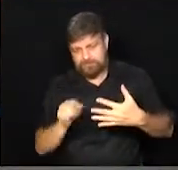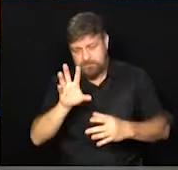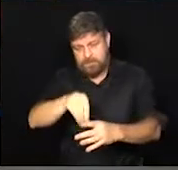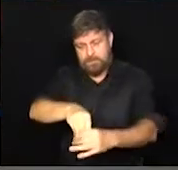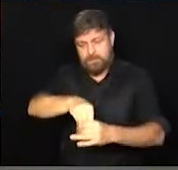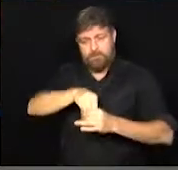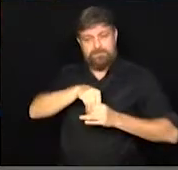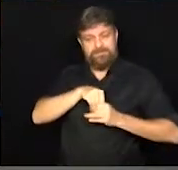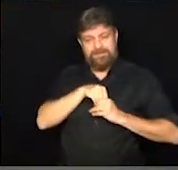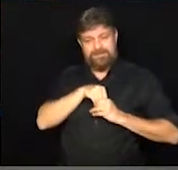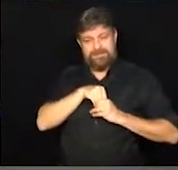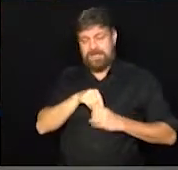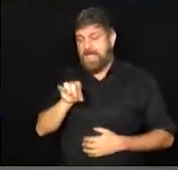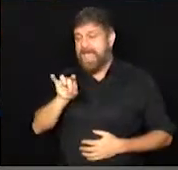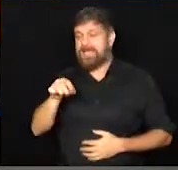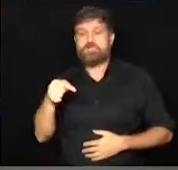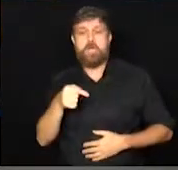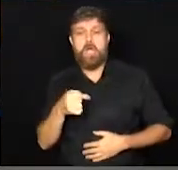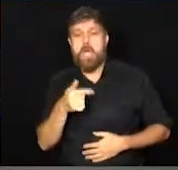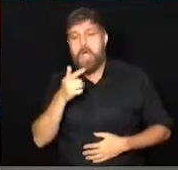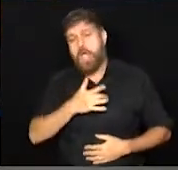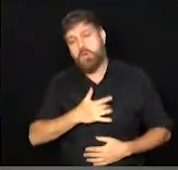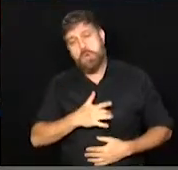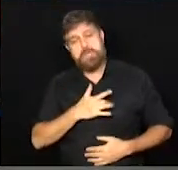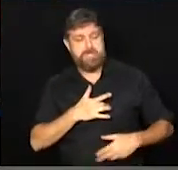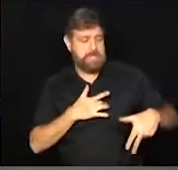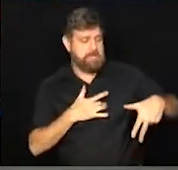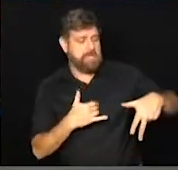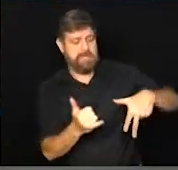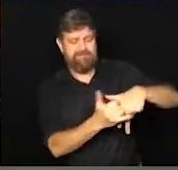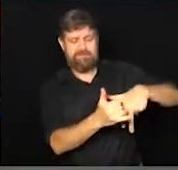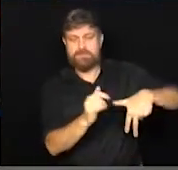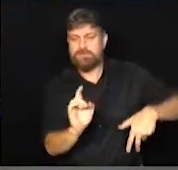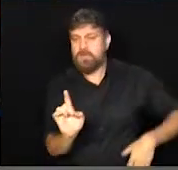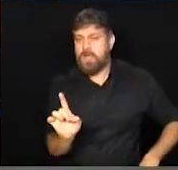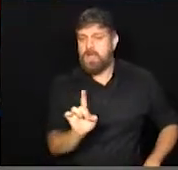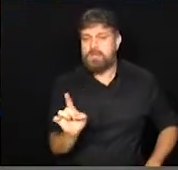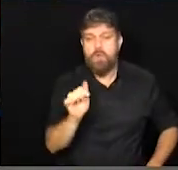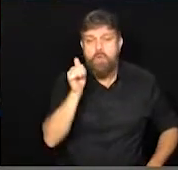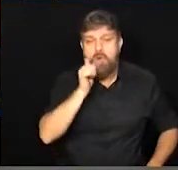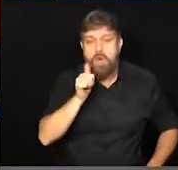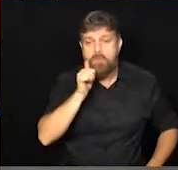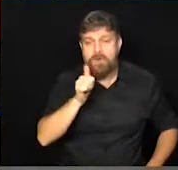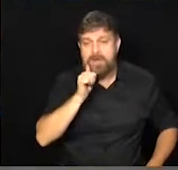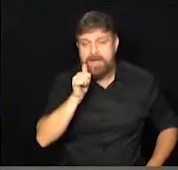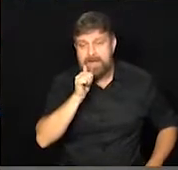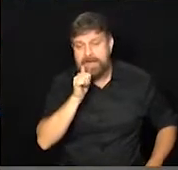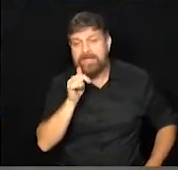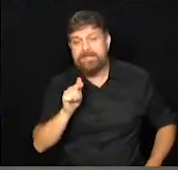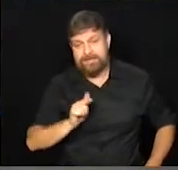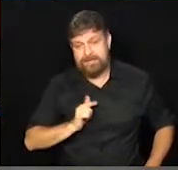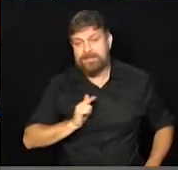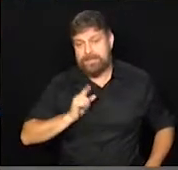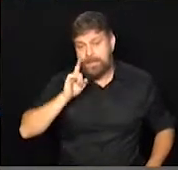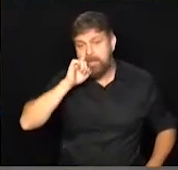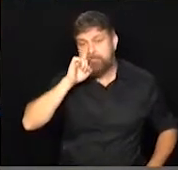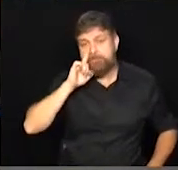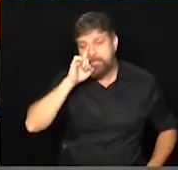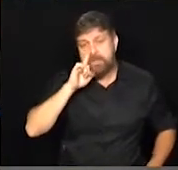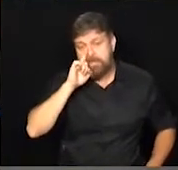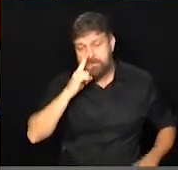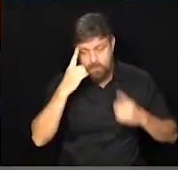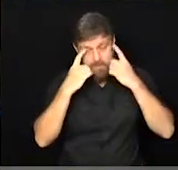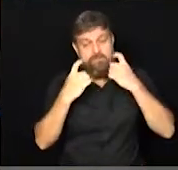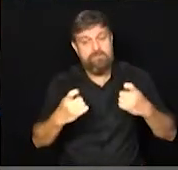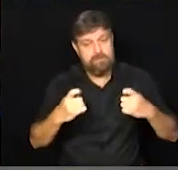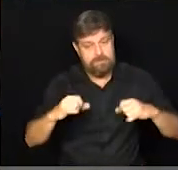ela se torna apenas uma vítima. Então, nós falamos hoje da mulher em situação de violência. Para além disso, a lei